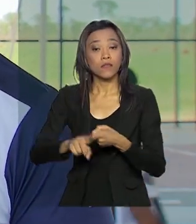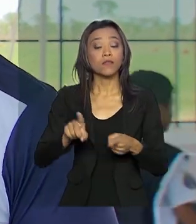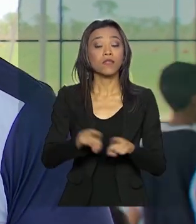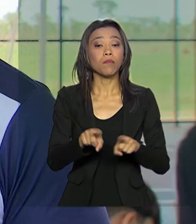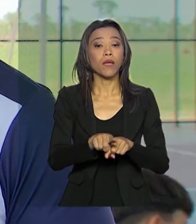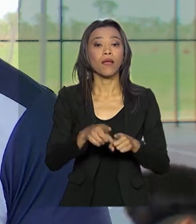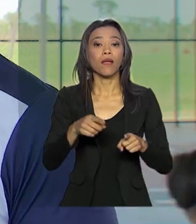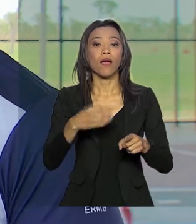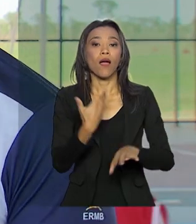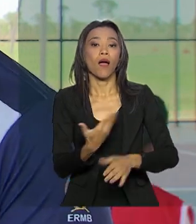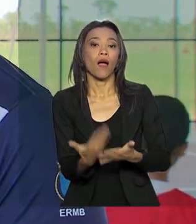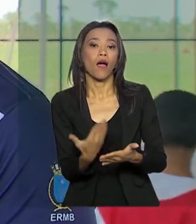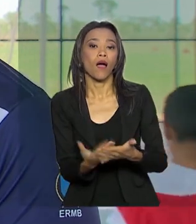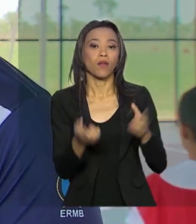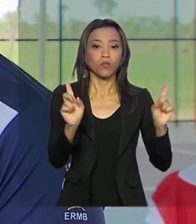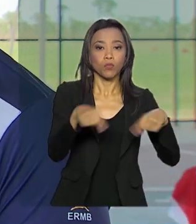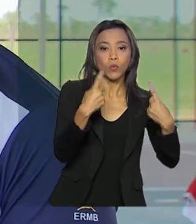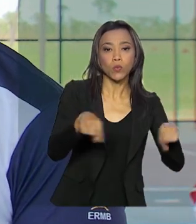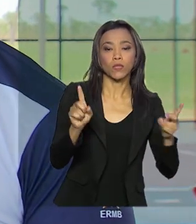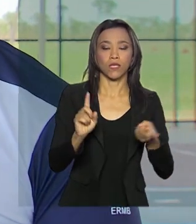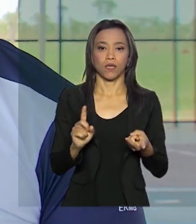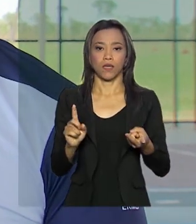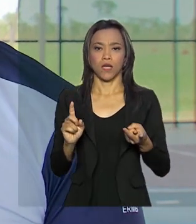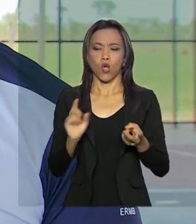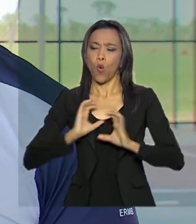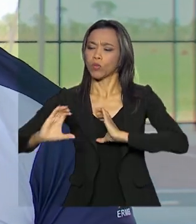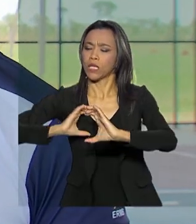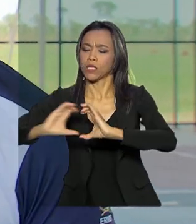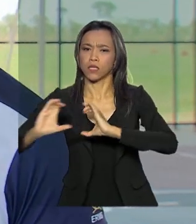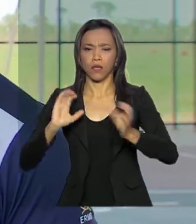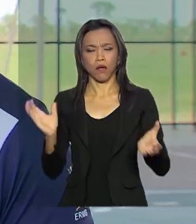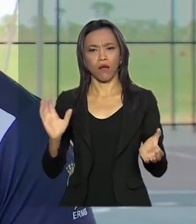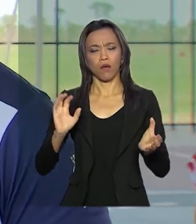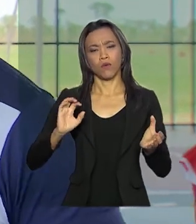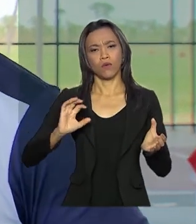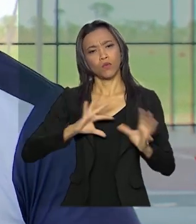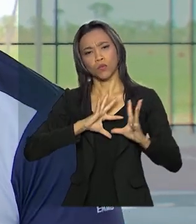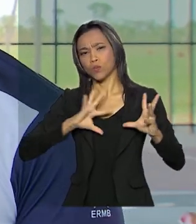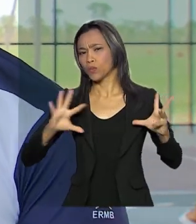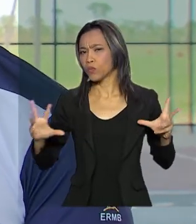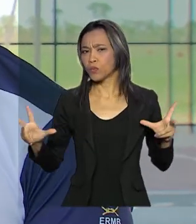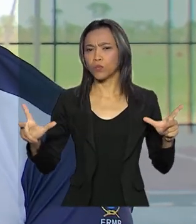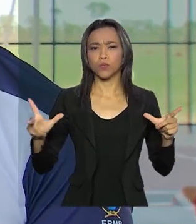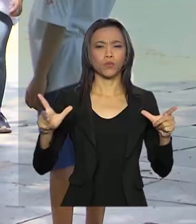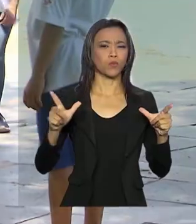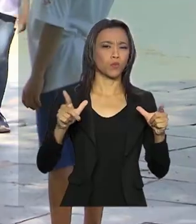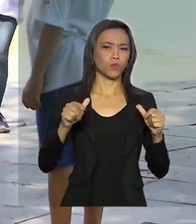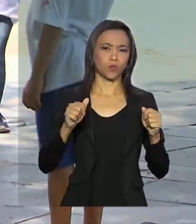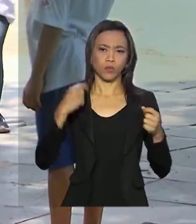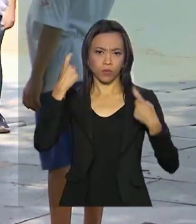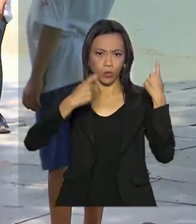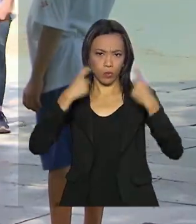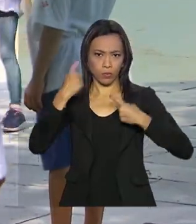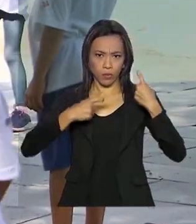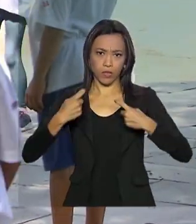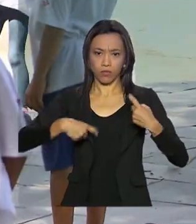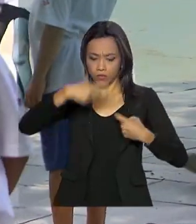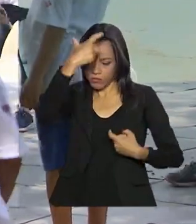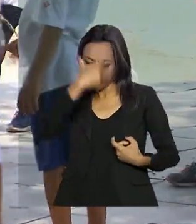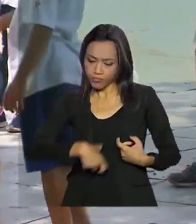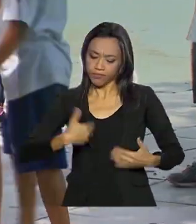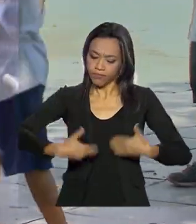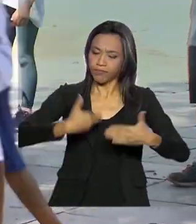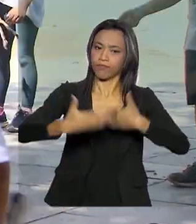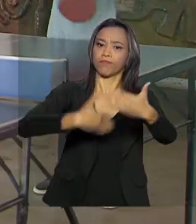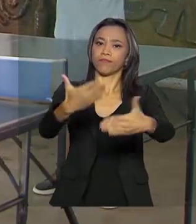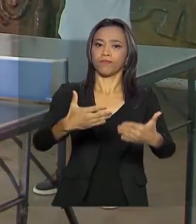expressividade comunicação é tudo visando a gente tem um desenvolvimento integral das crianças aqui no clube do rocha são